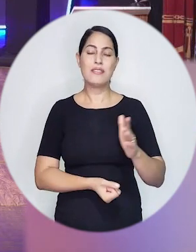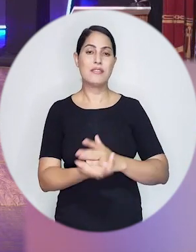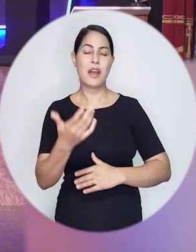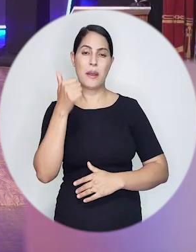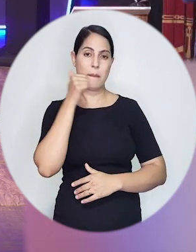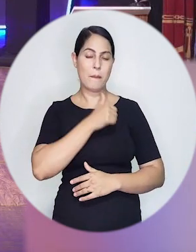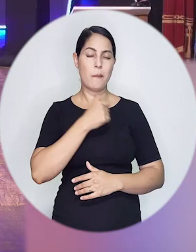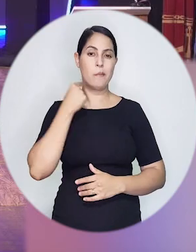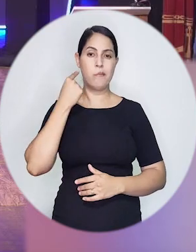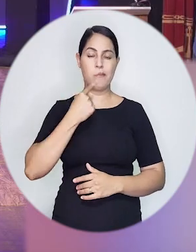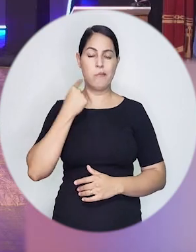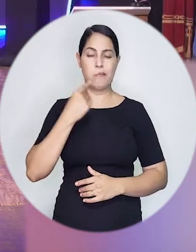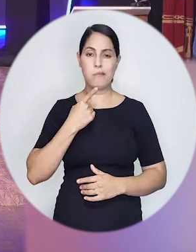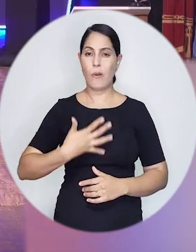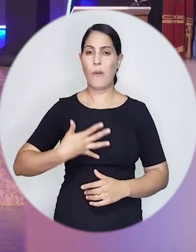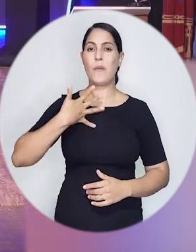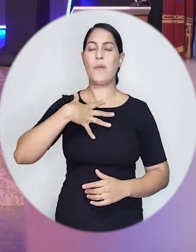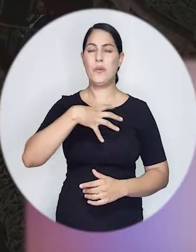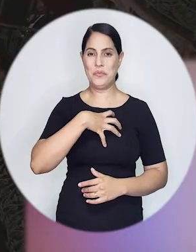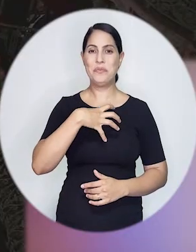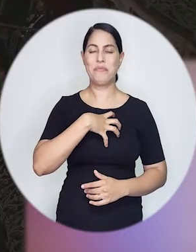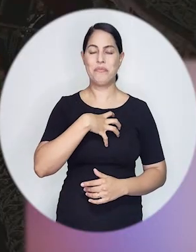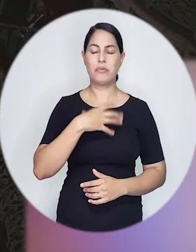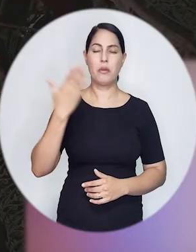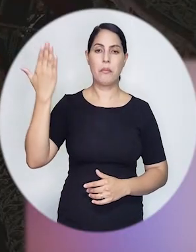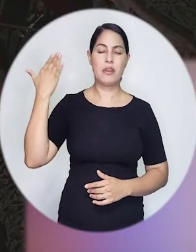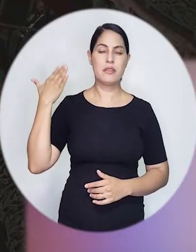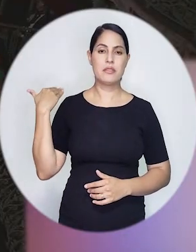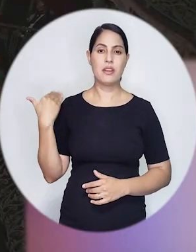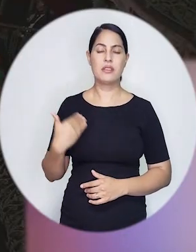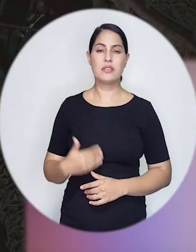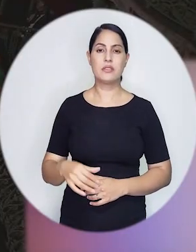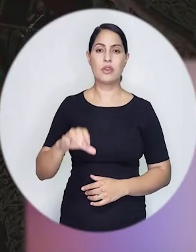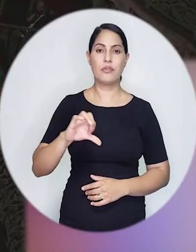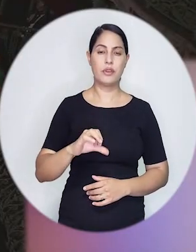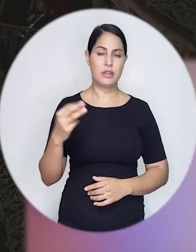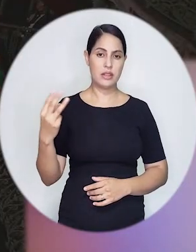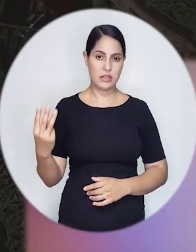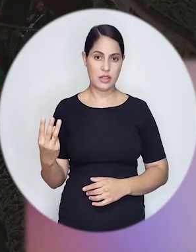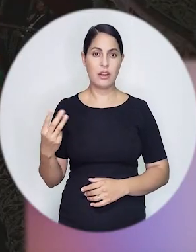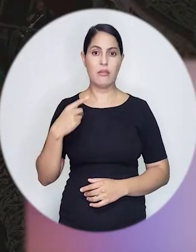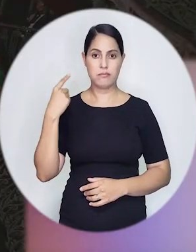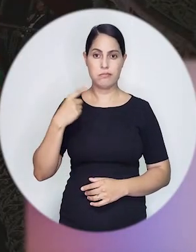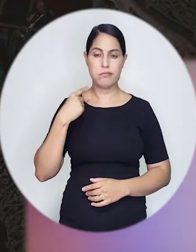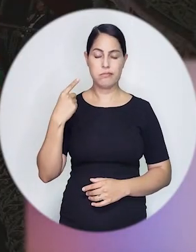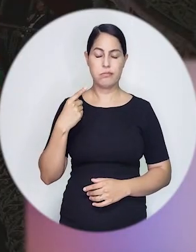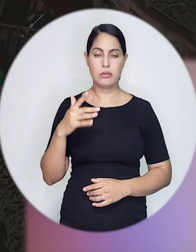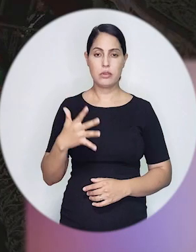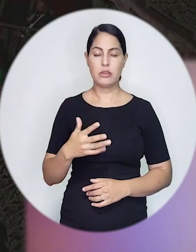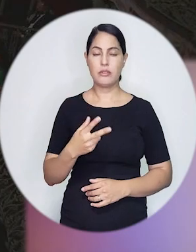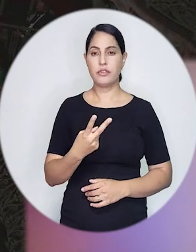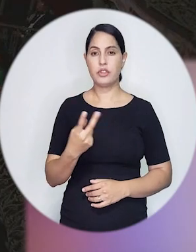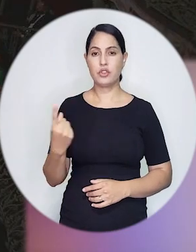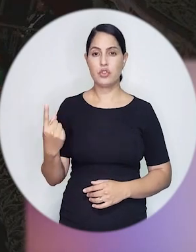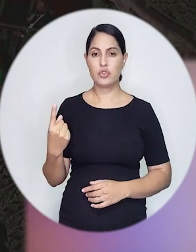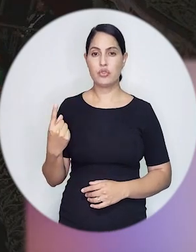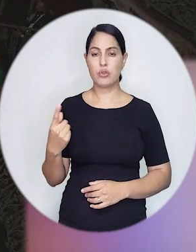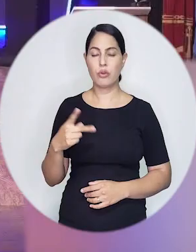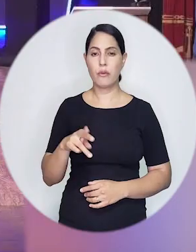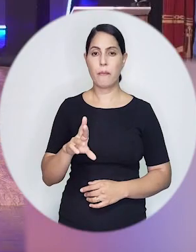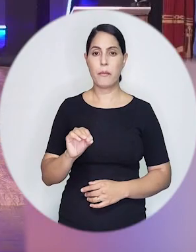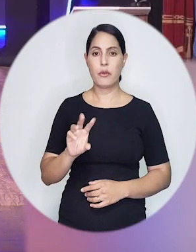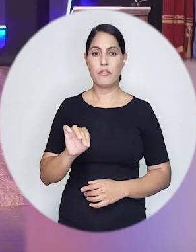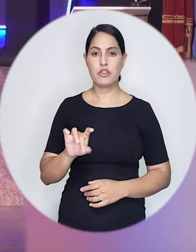da advocacia cearense de advogadas. Mas em 30 de março de 33, eram apenas 92